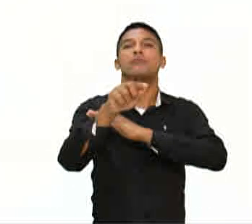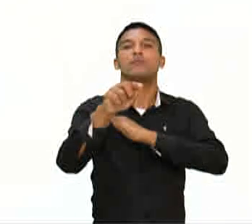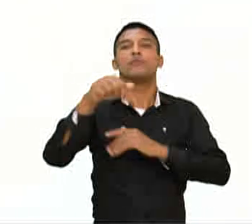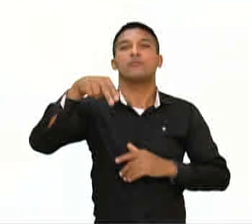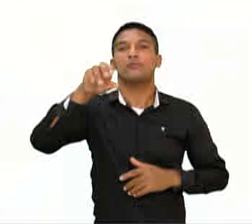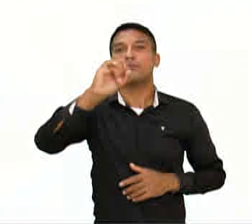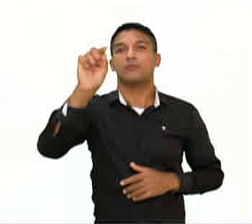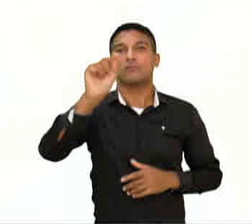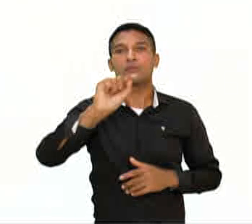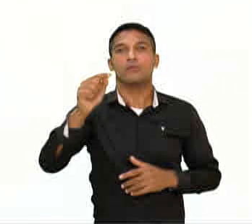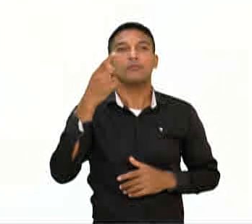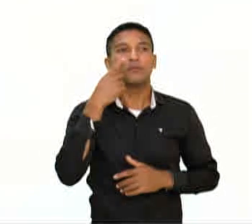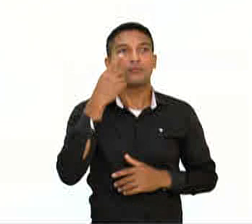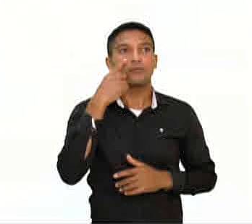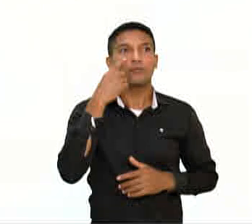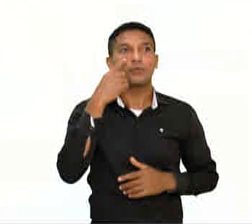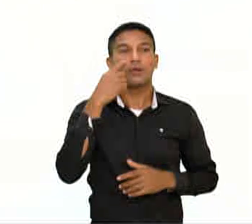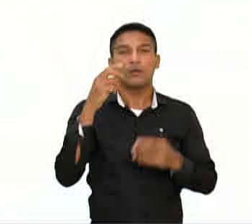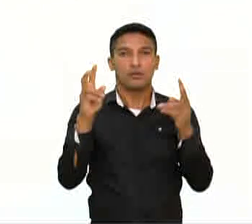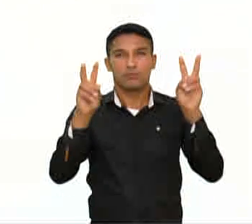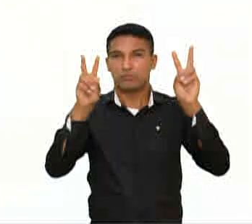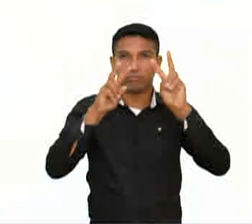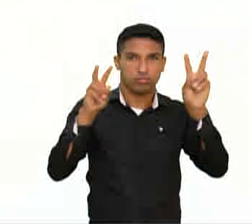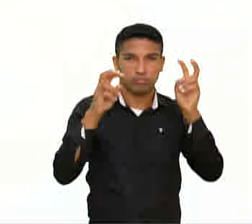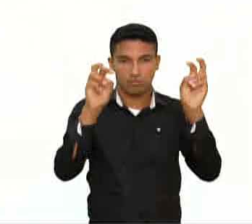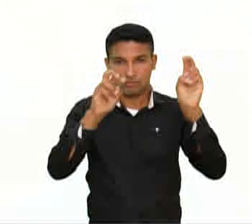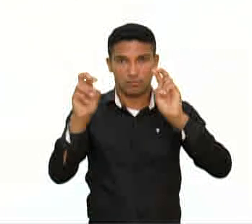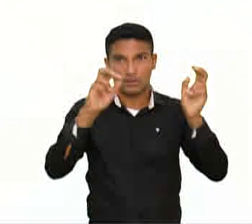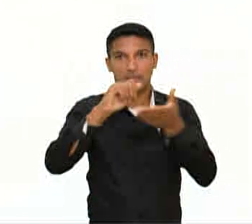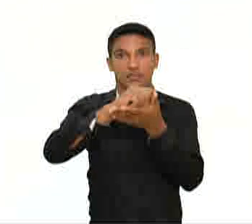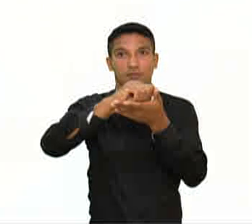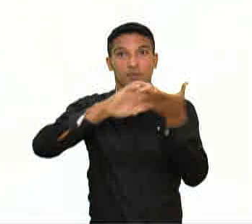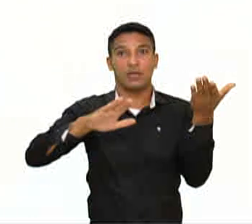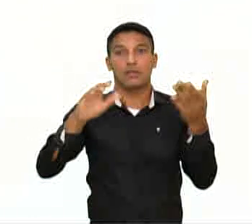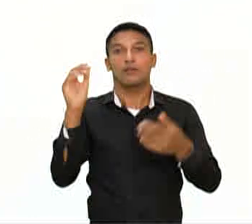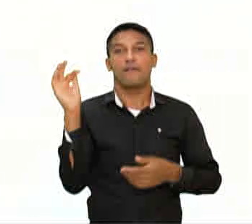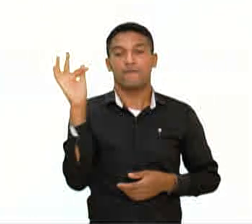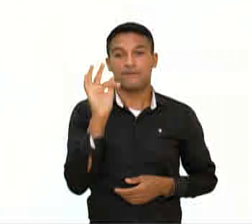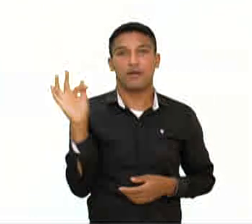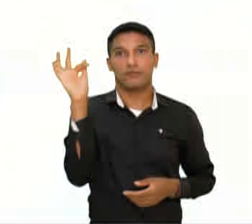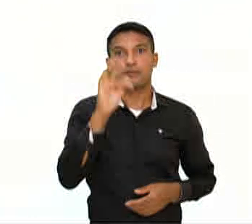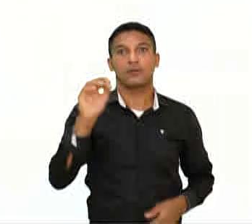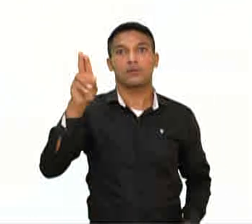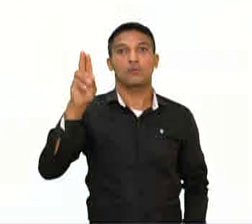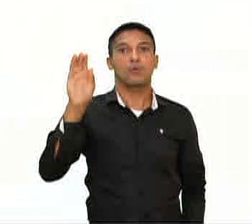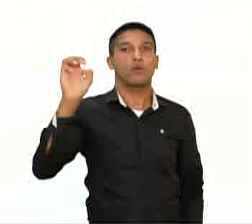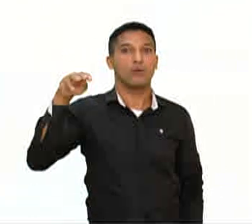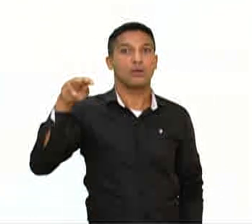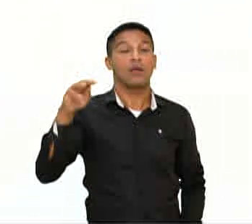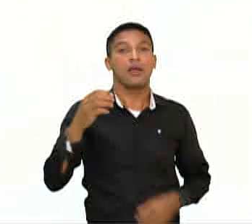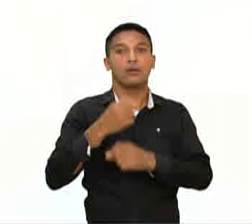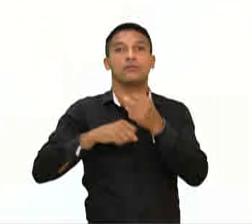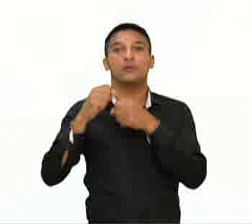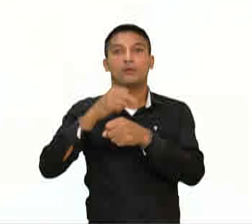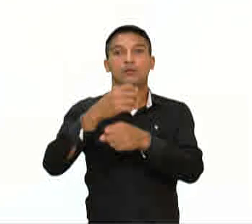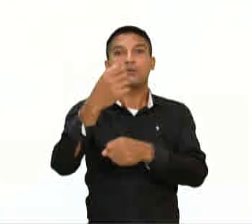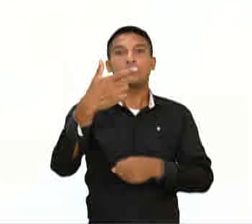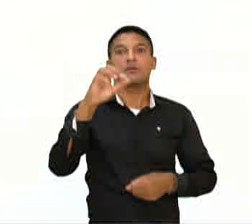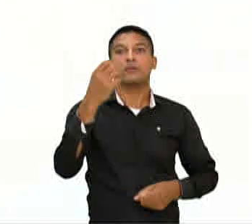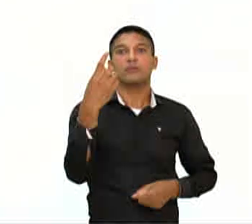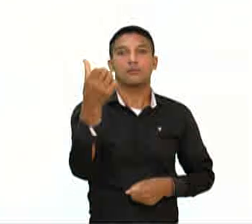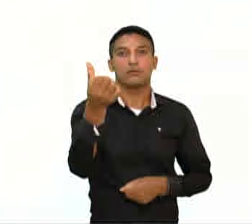Nesse nosso primeiro quiz, nós observamos uma atividade da UEM de 2016, que eu achei bem interessante, que diz o